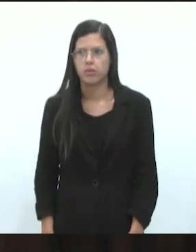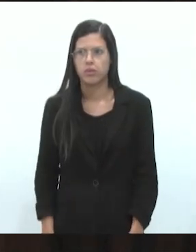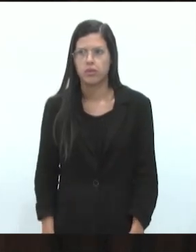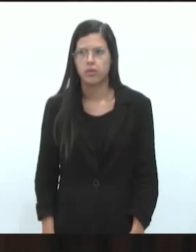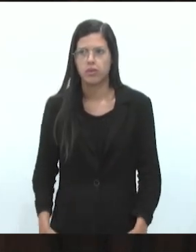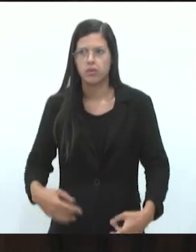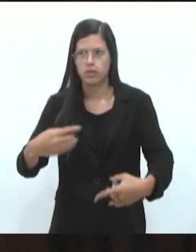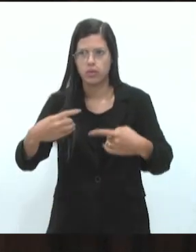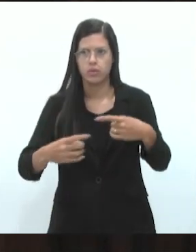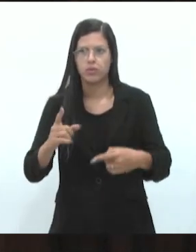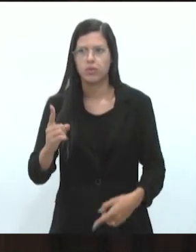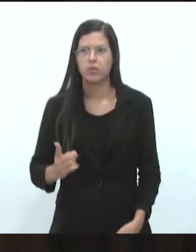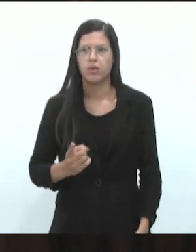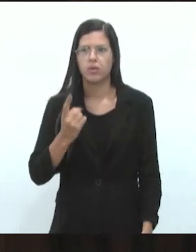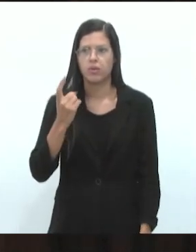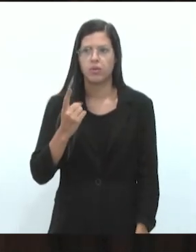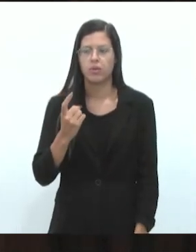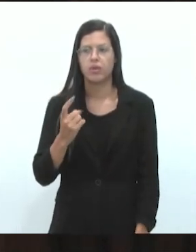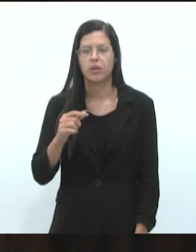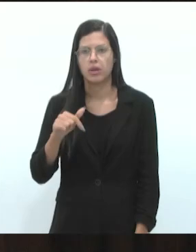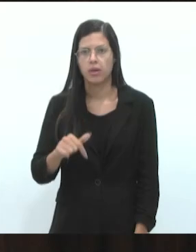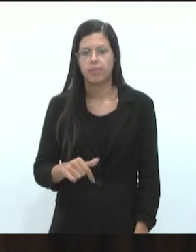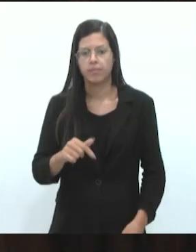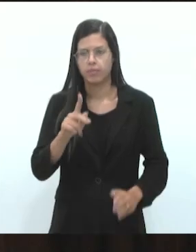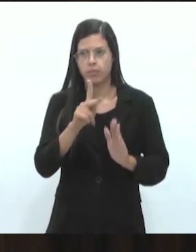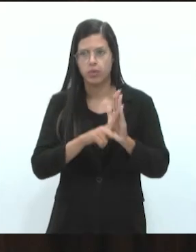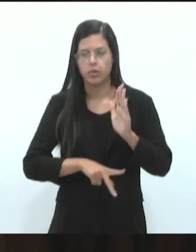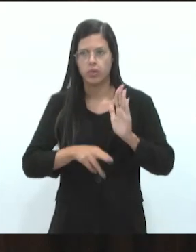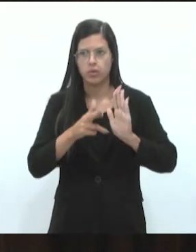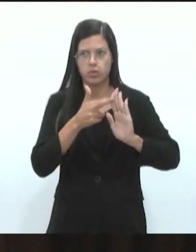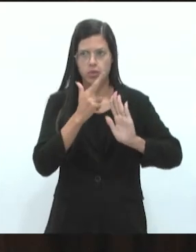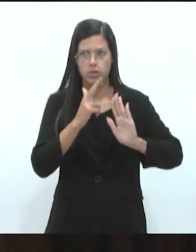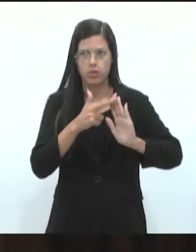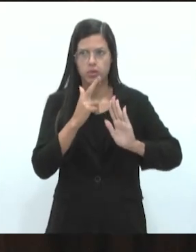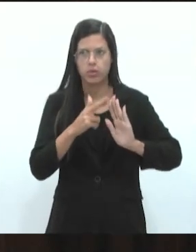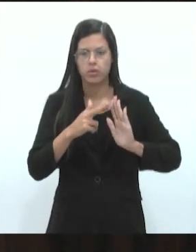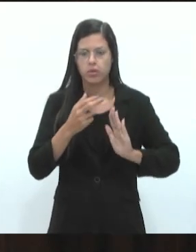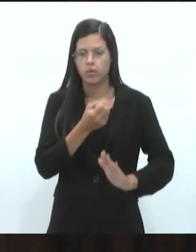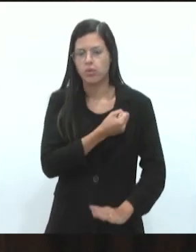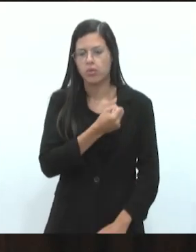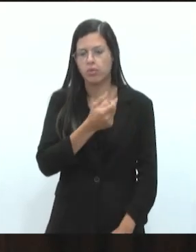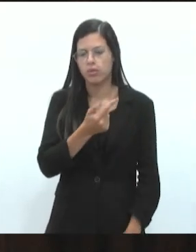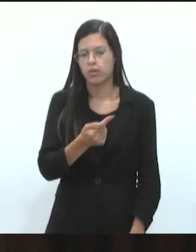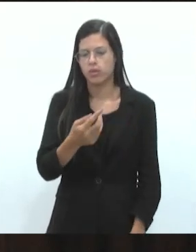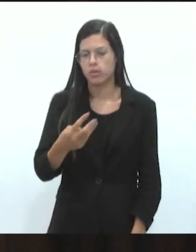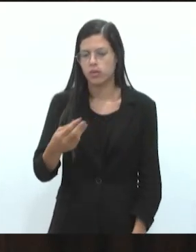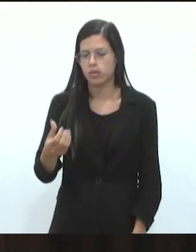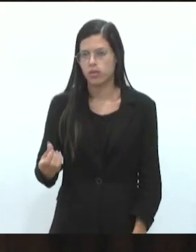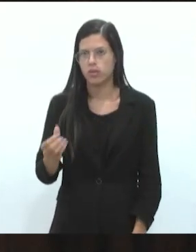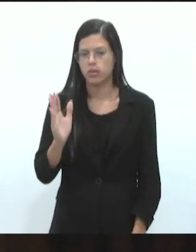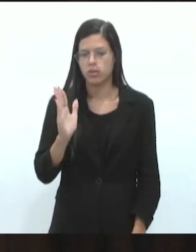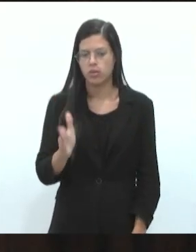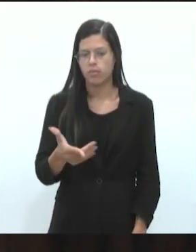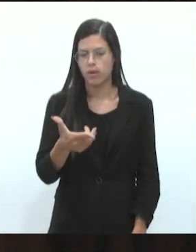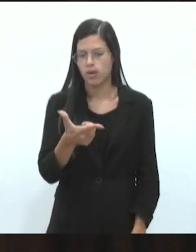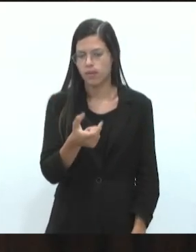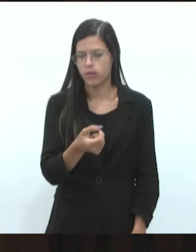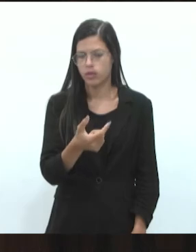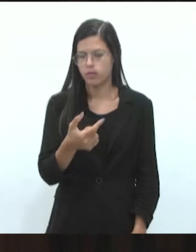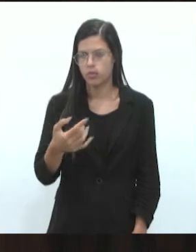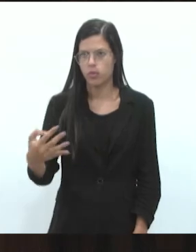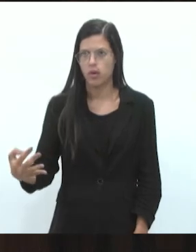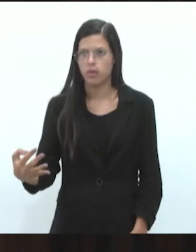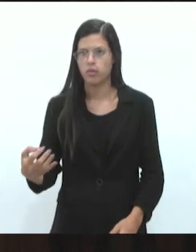Em discussão única. Projeto de resolução número 736, de 2024,